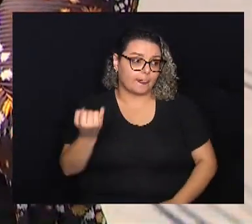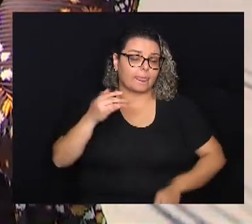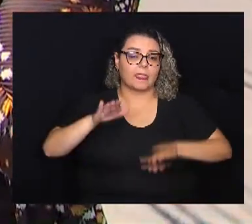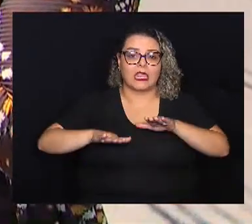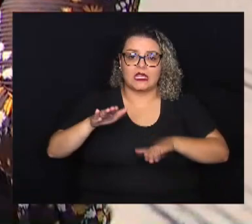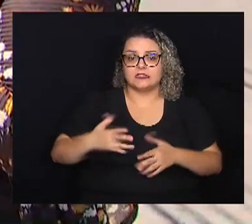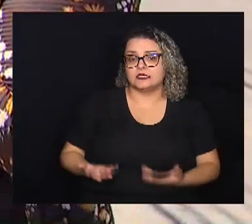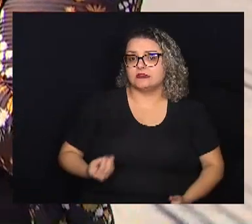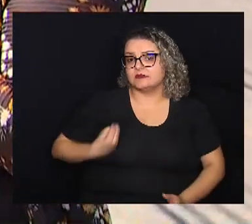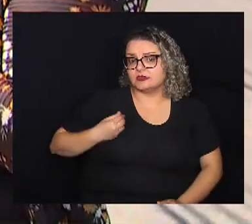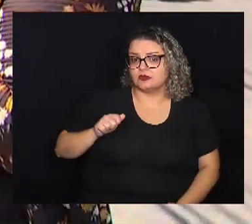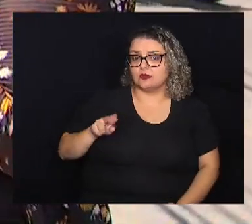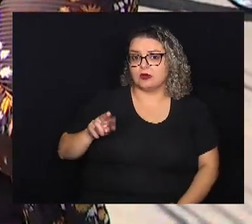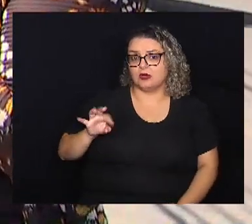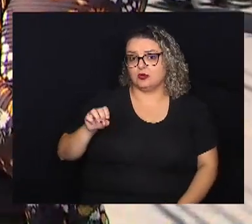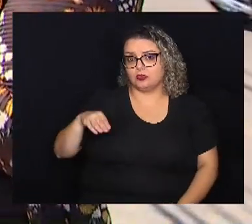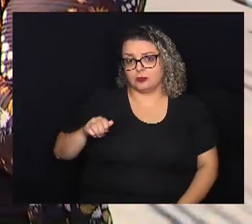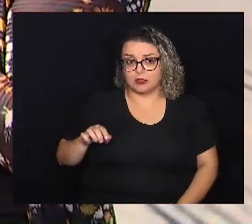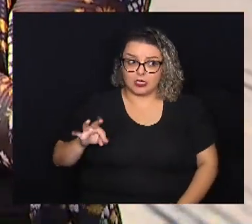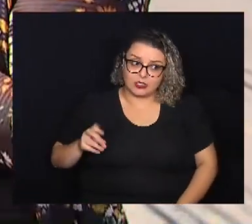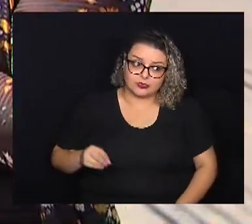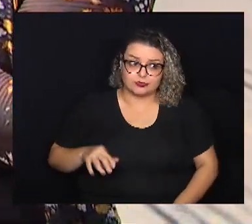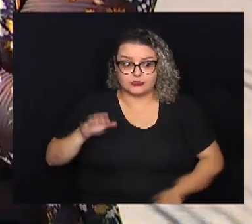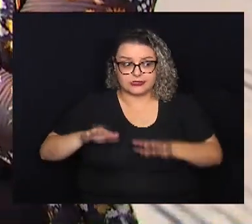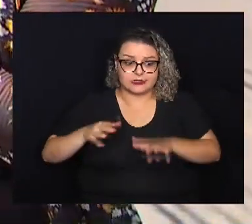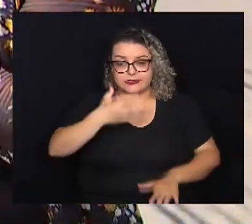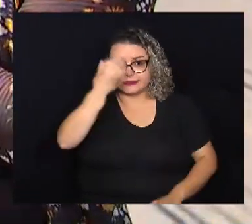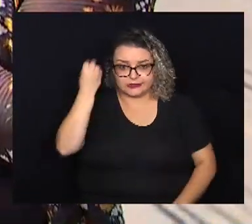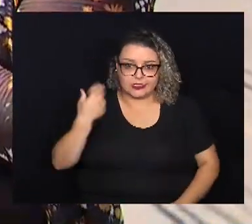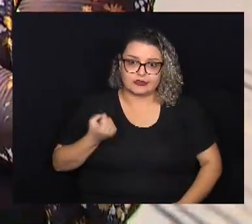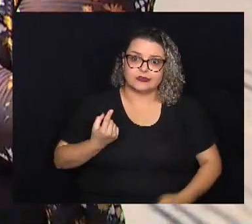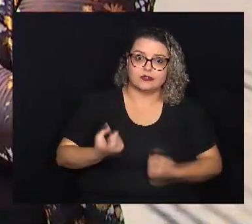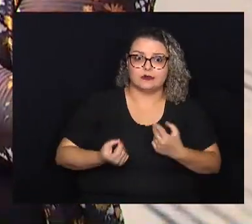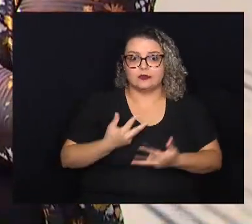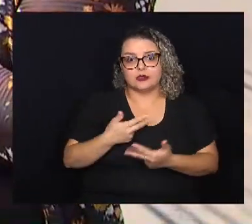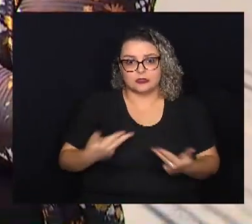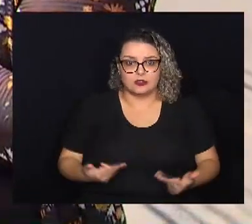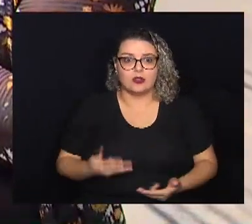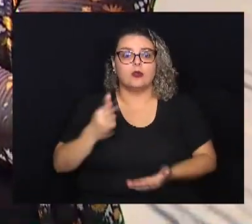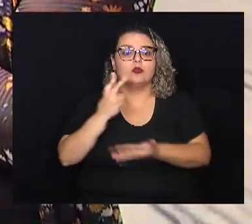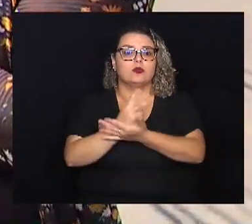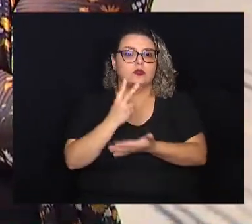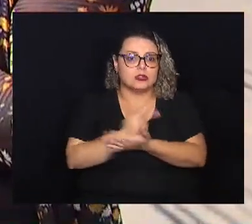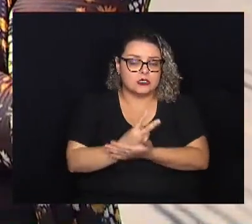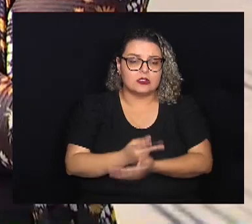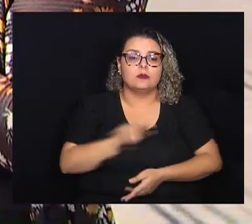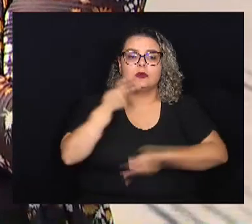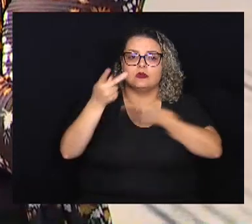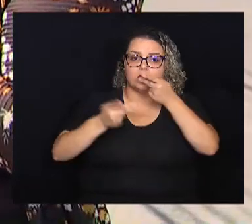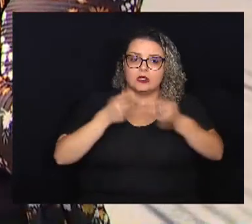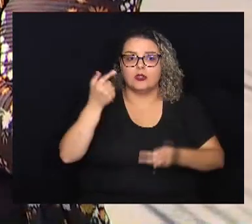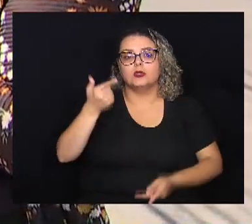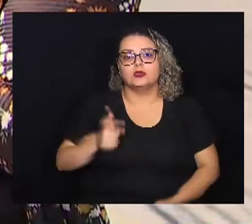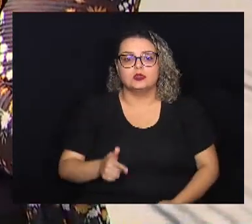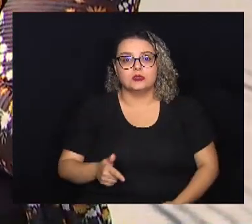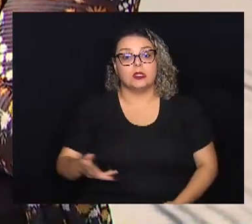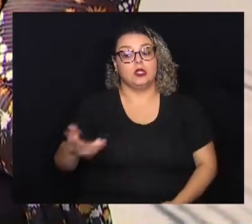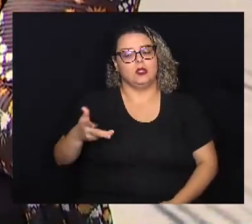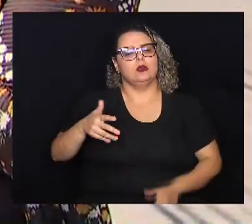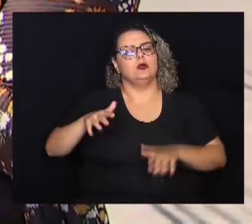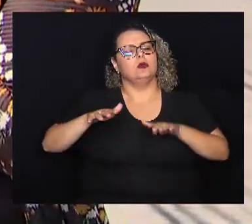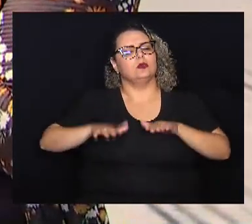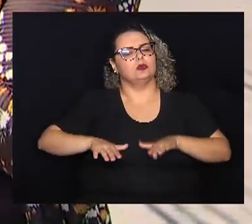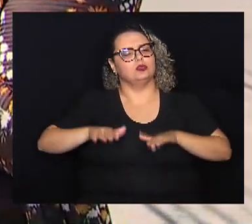no automático e acaba que passa batido uma coisa ou outra e é por isso de estar sempre repetindo e falando. Diminua a velocidade,